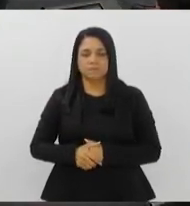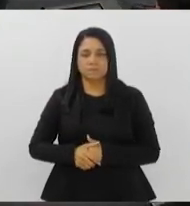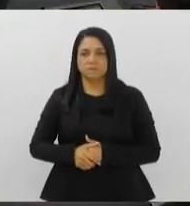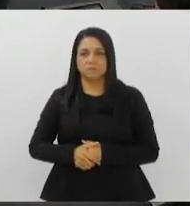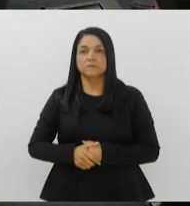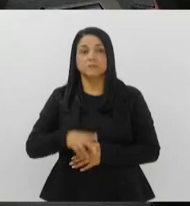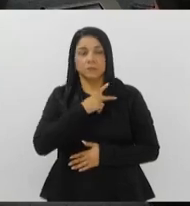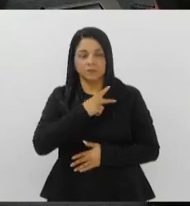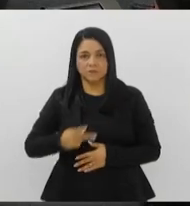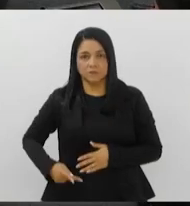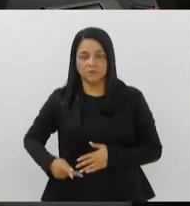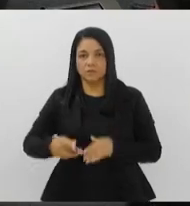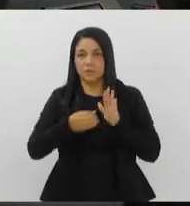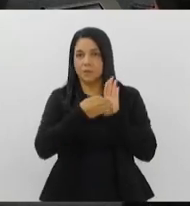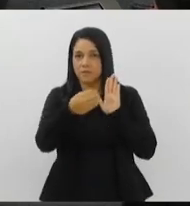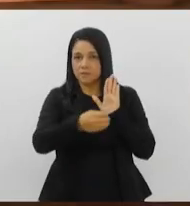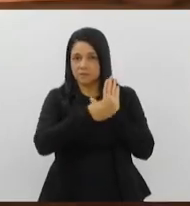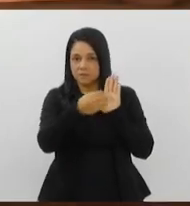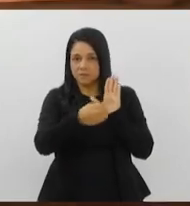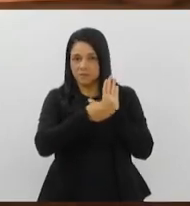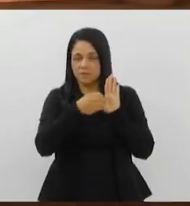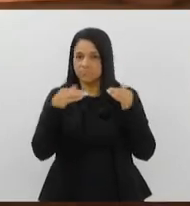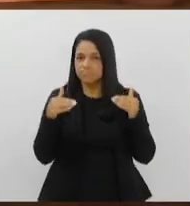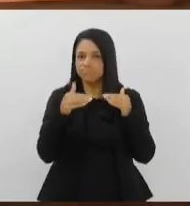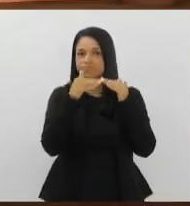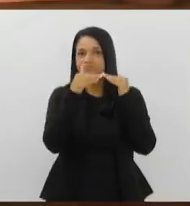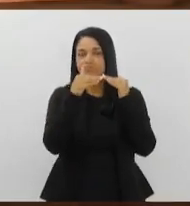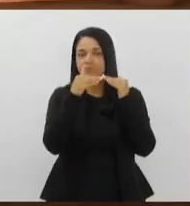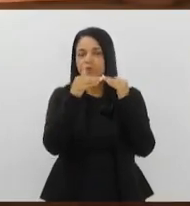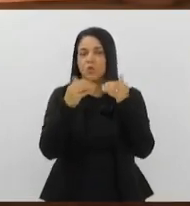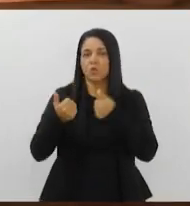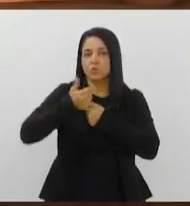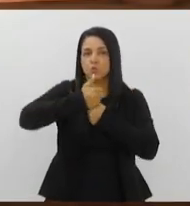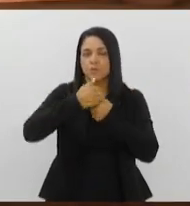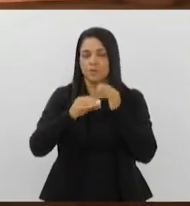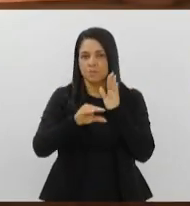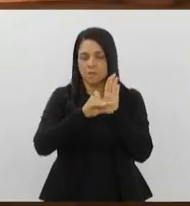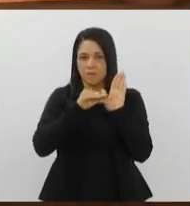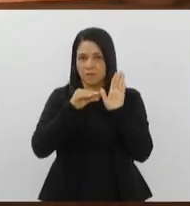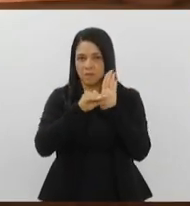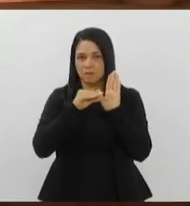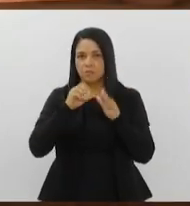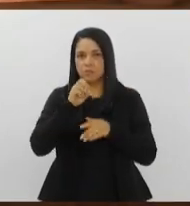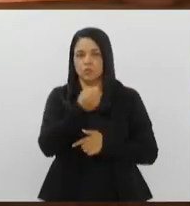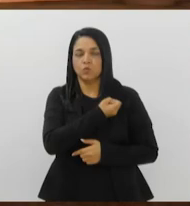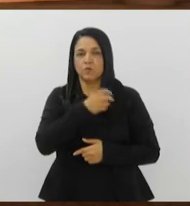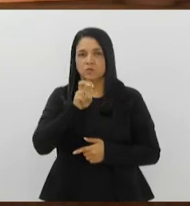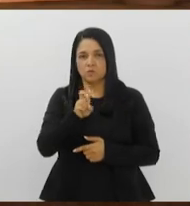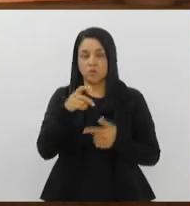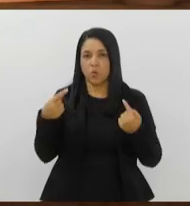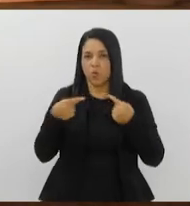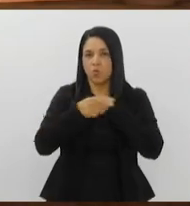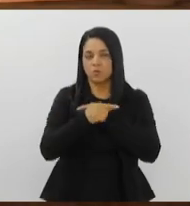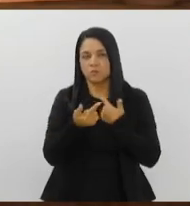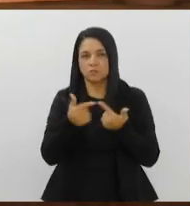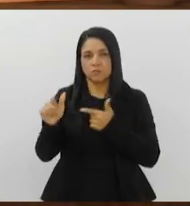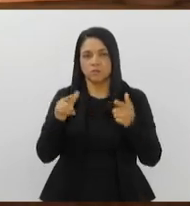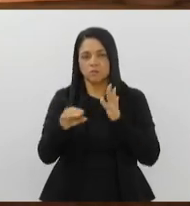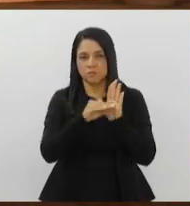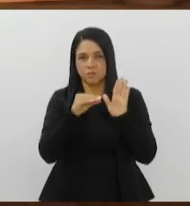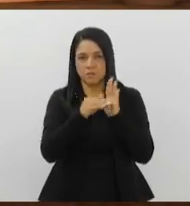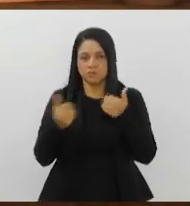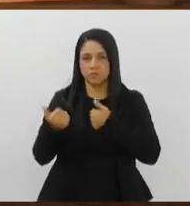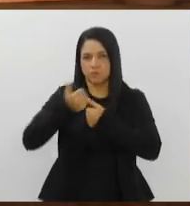Senhora Presidente, o parecer é favorável com subemenda à emenda número 5, contrário às demais emendas, concluindo